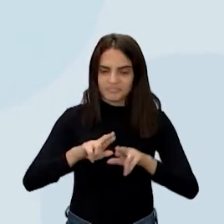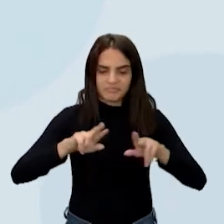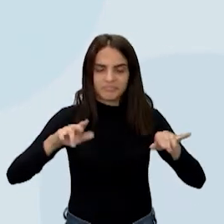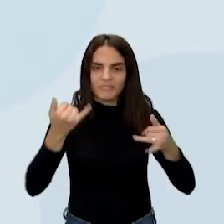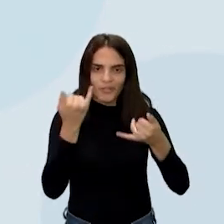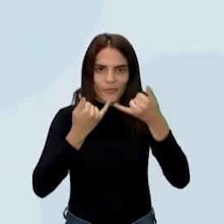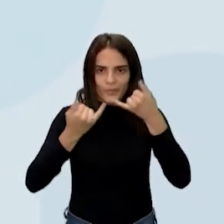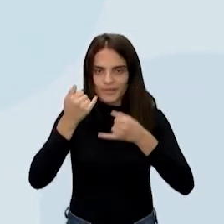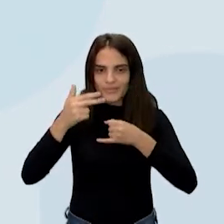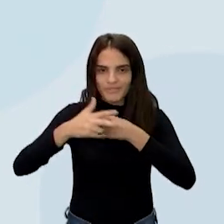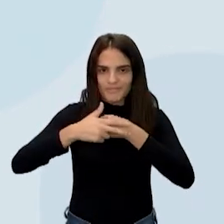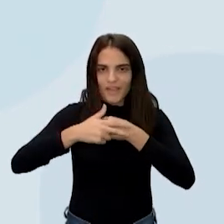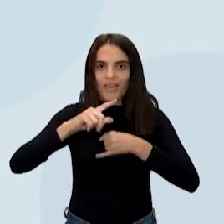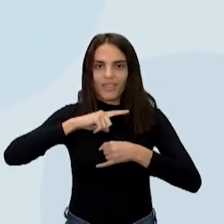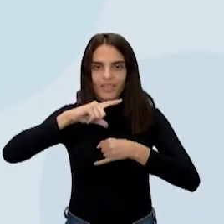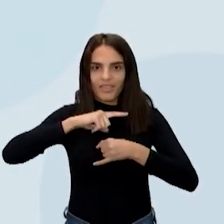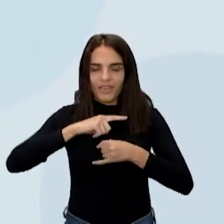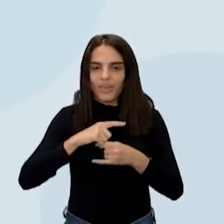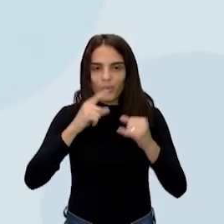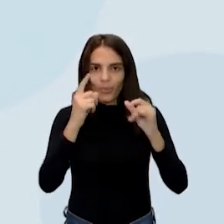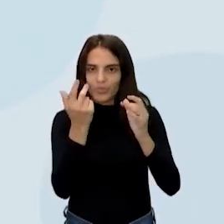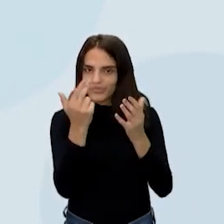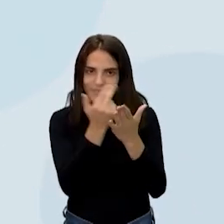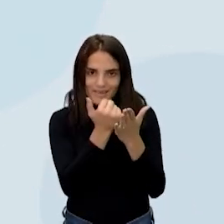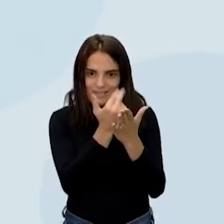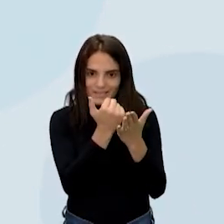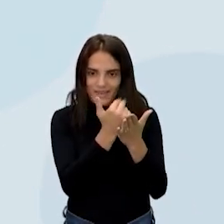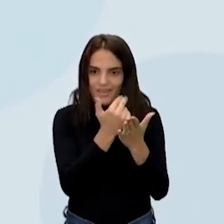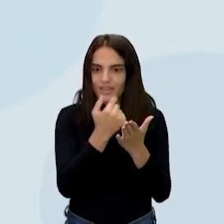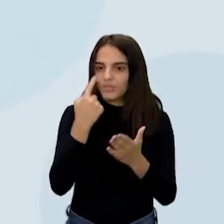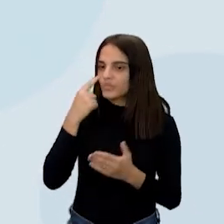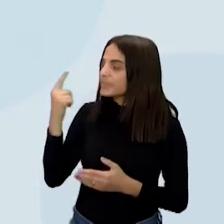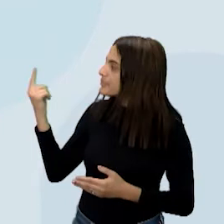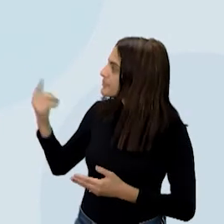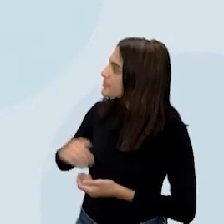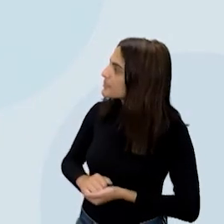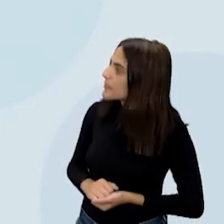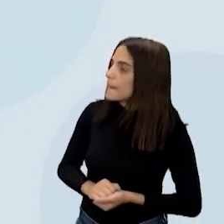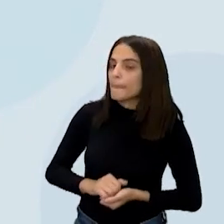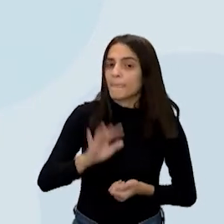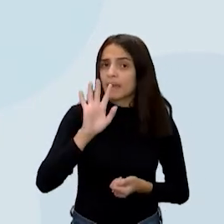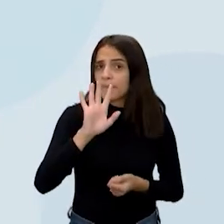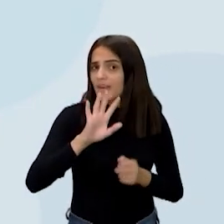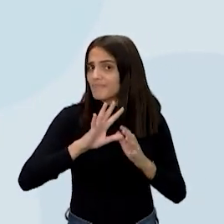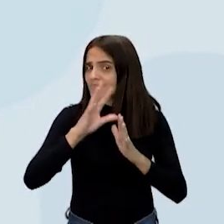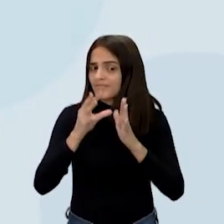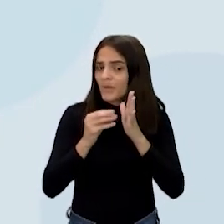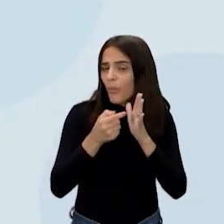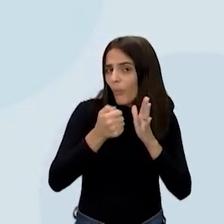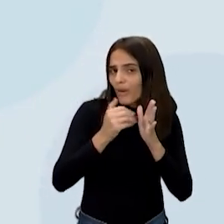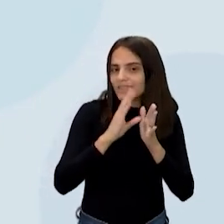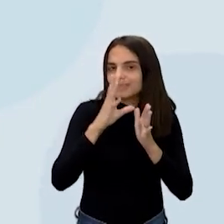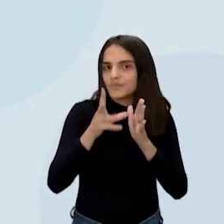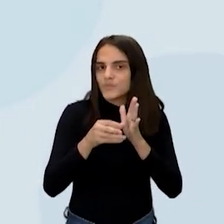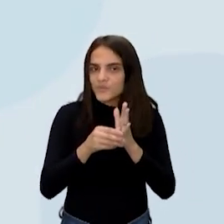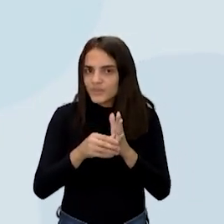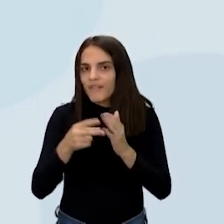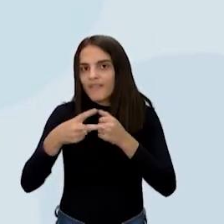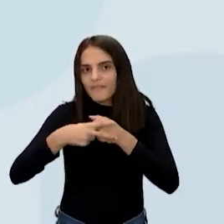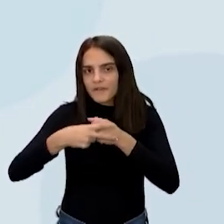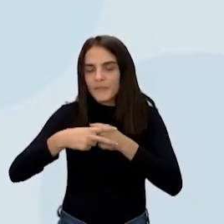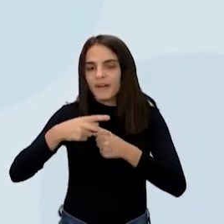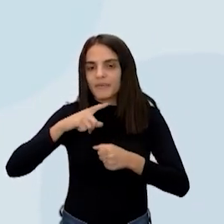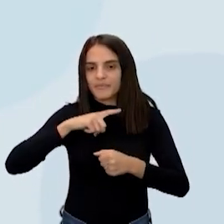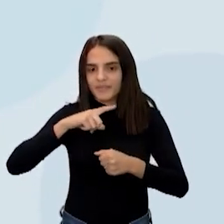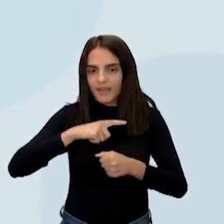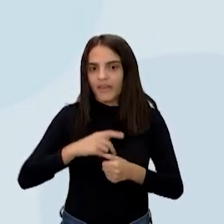um desenho não verbal, mas a maior parte é verbal. E tá falando da doação de sangue, né? Doar sangue